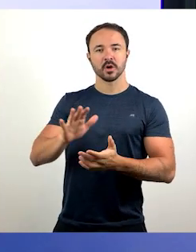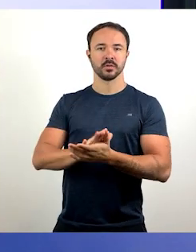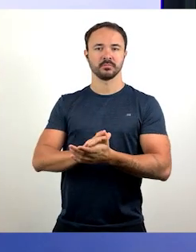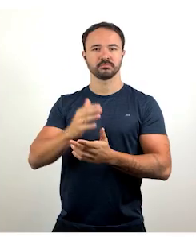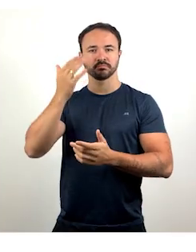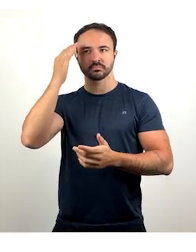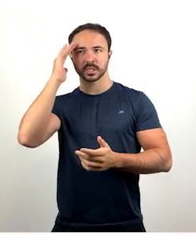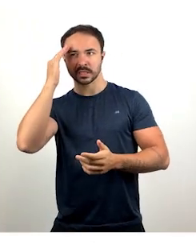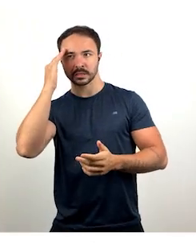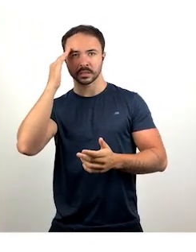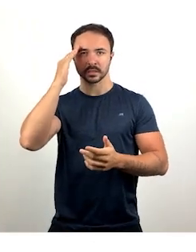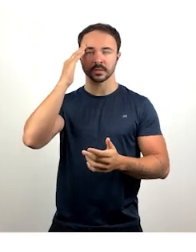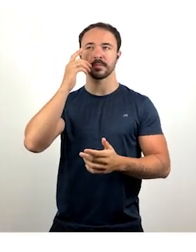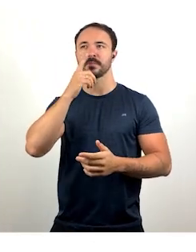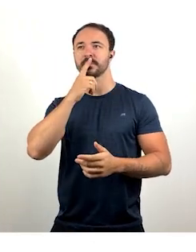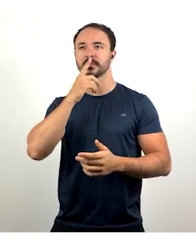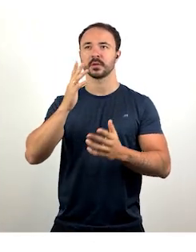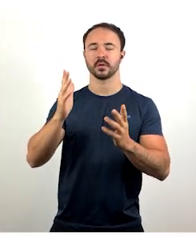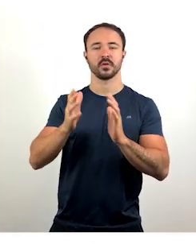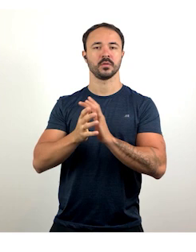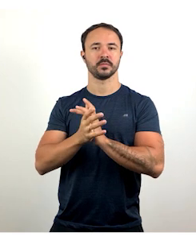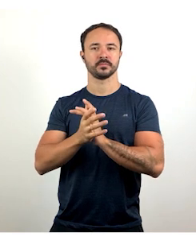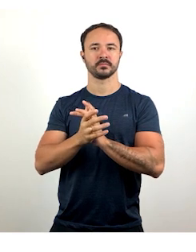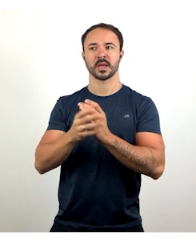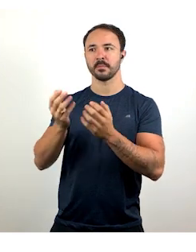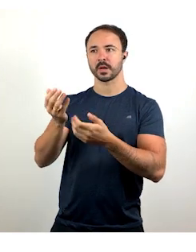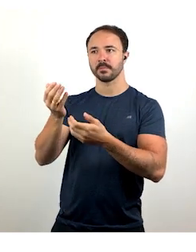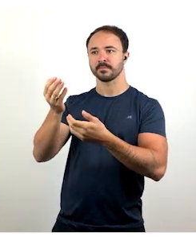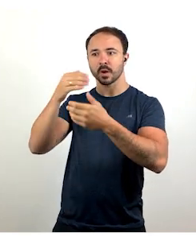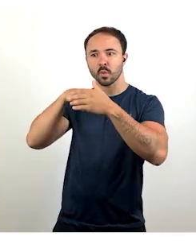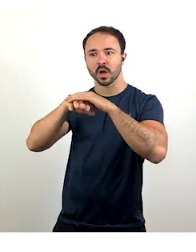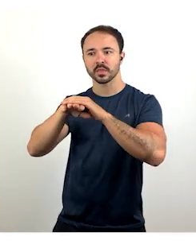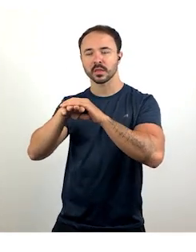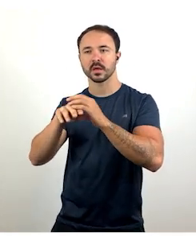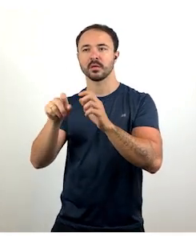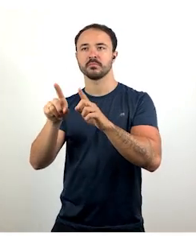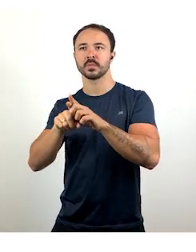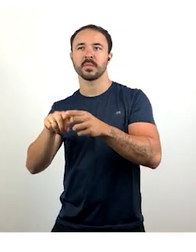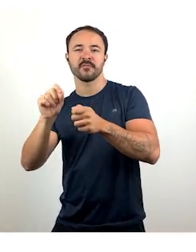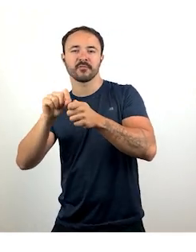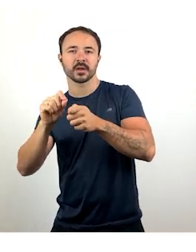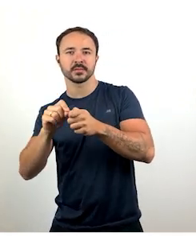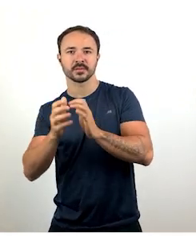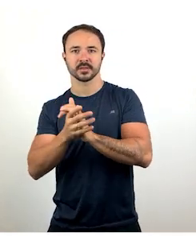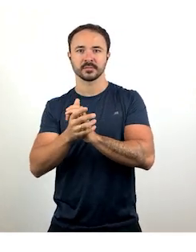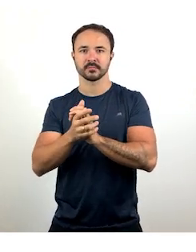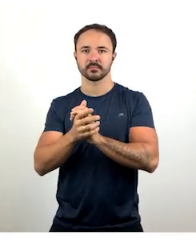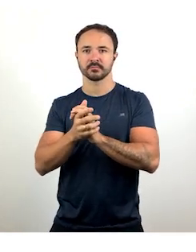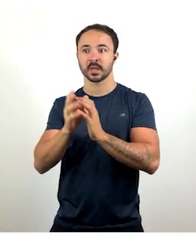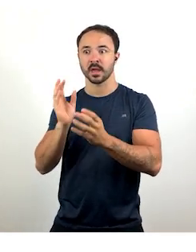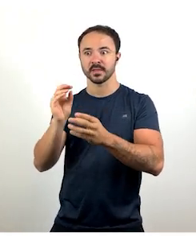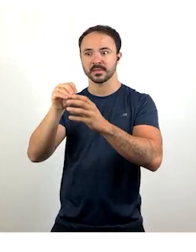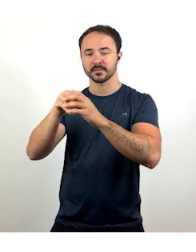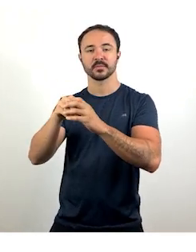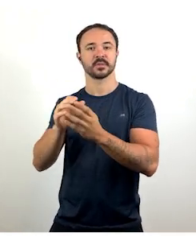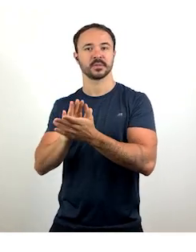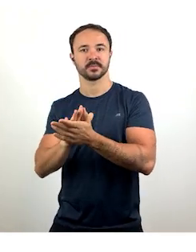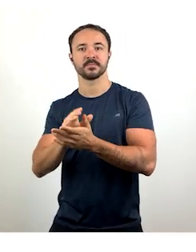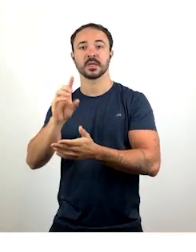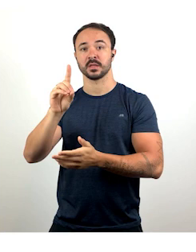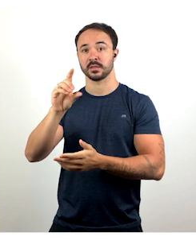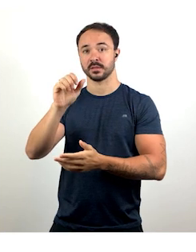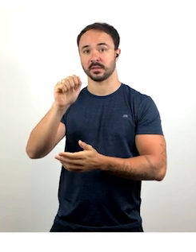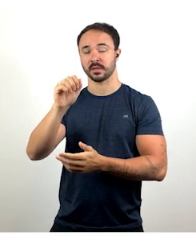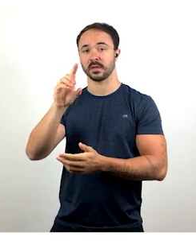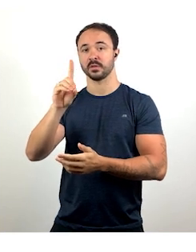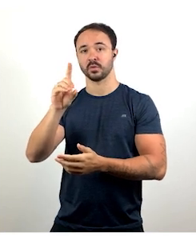habilidades onde entendemos que para guardar, manipular e transmitir os dados deve-se codificar algumas